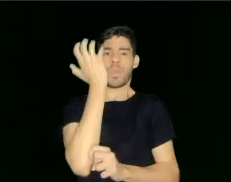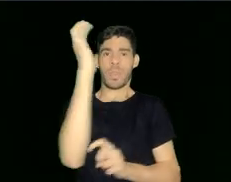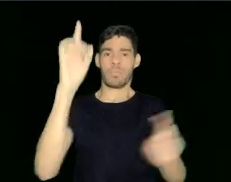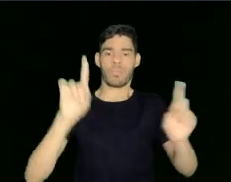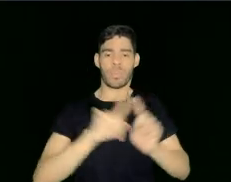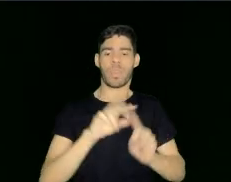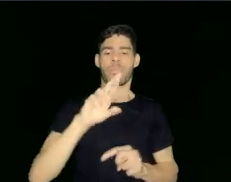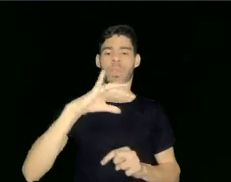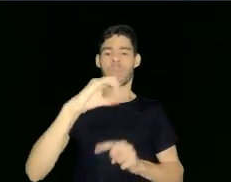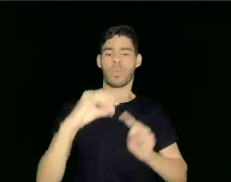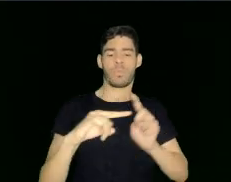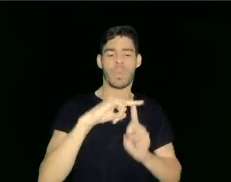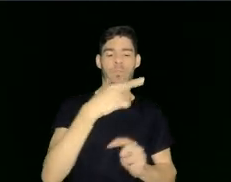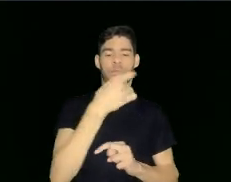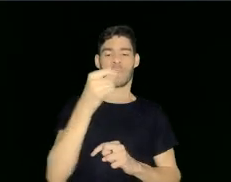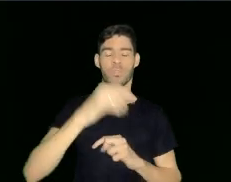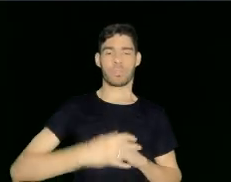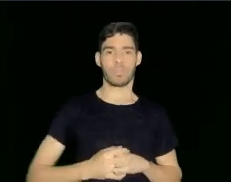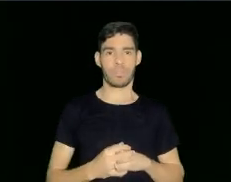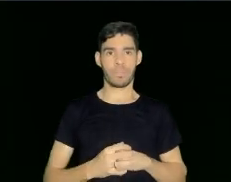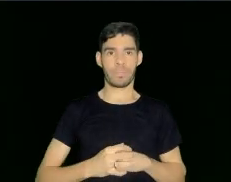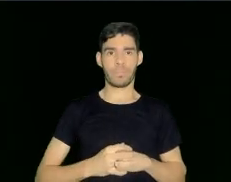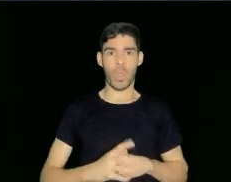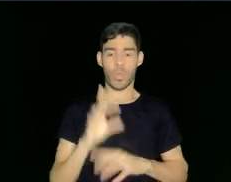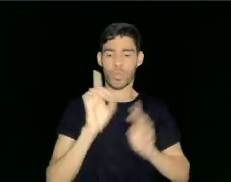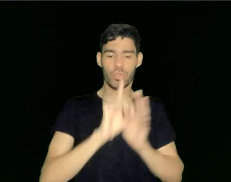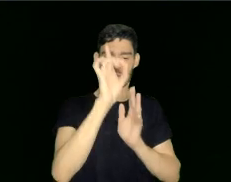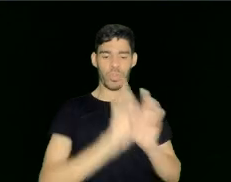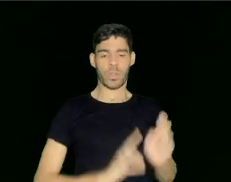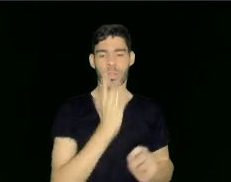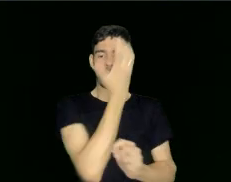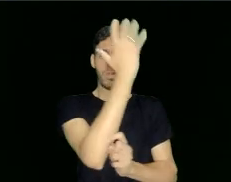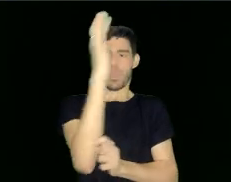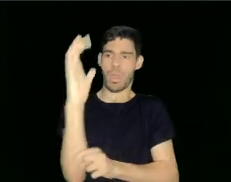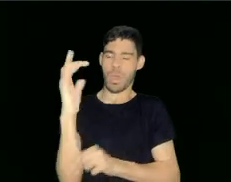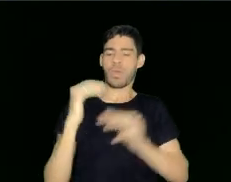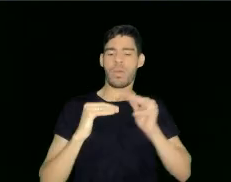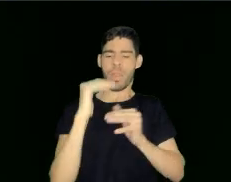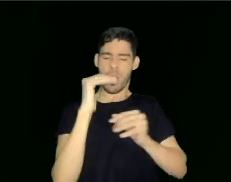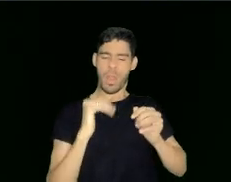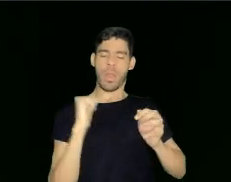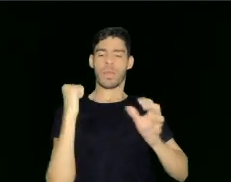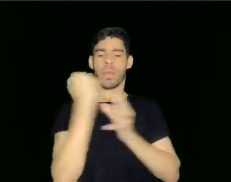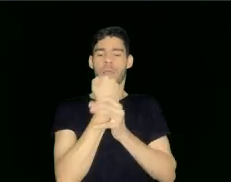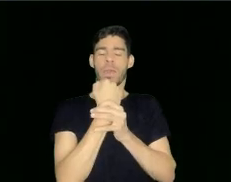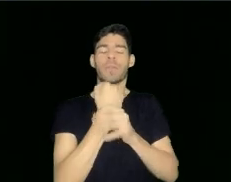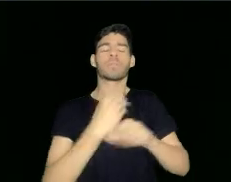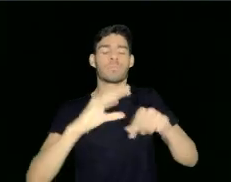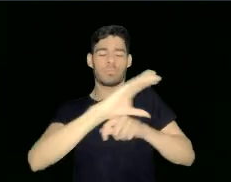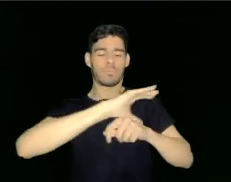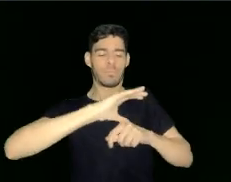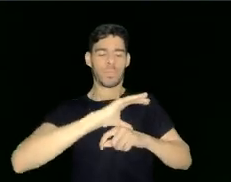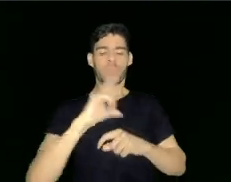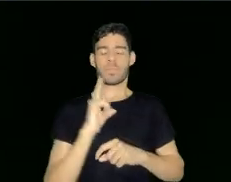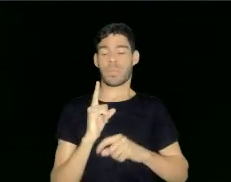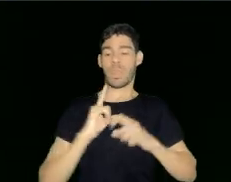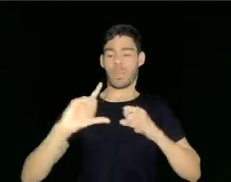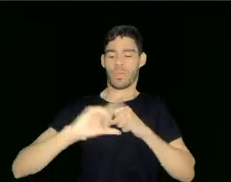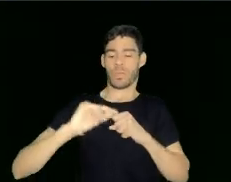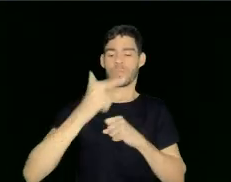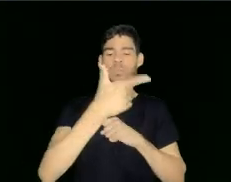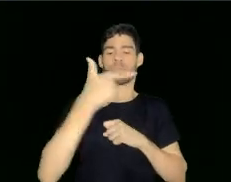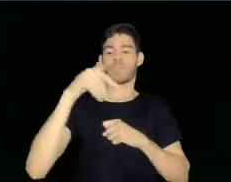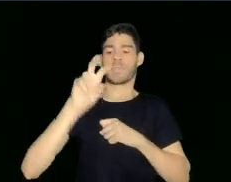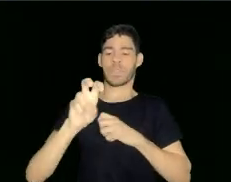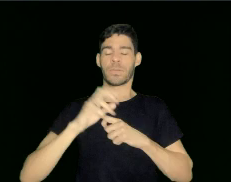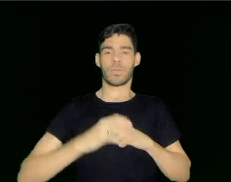justiça em assuntos ambientais, também na Rio+20. O direito ao meio ambiente ecologicamente equilibrado é garantido